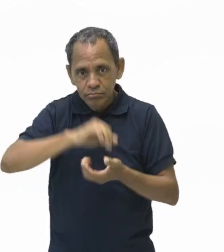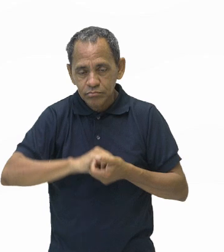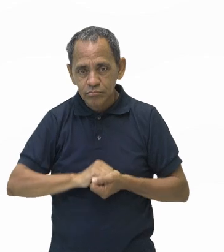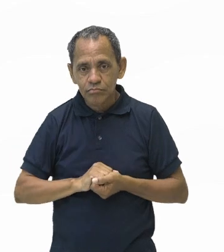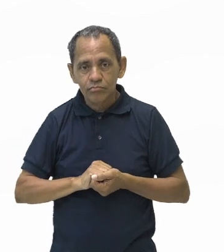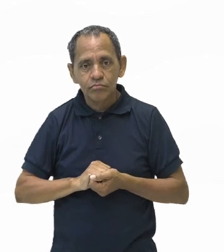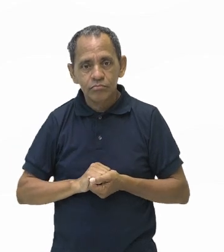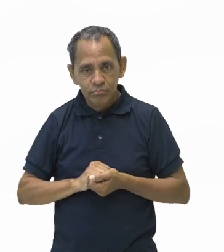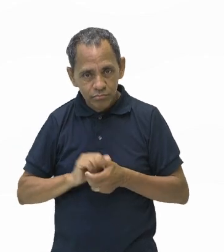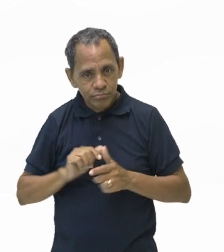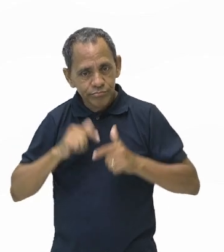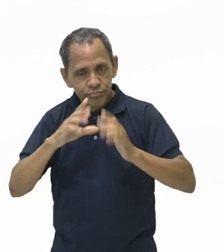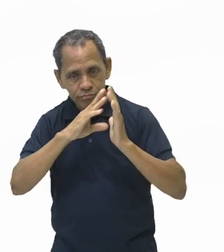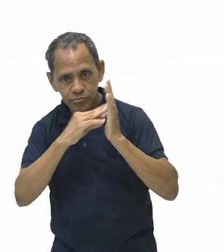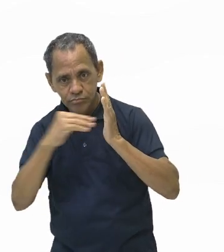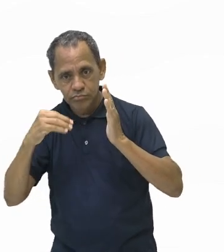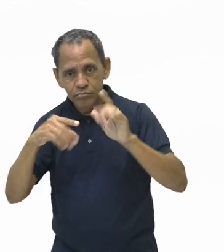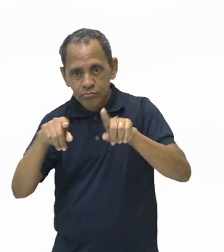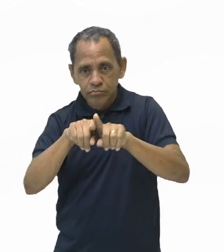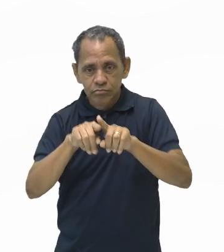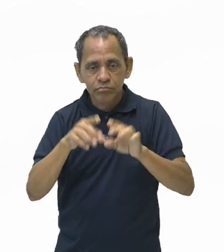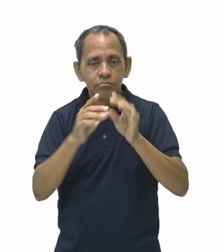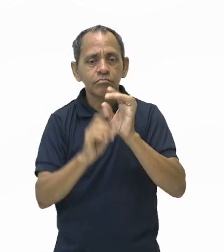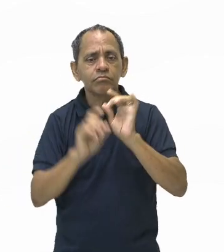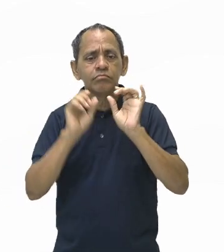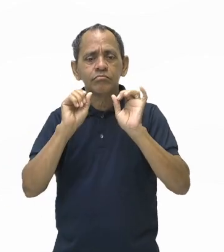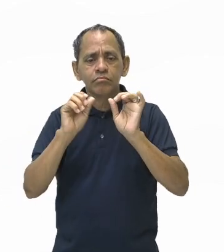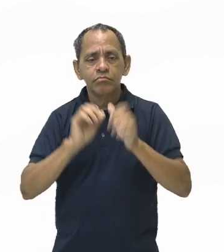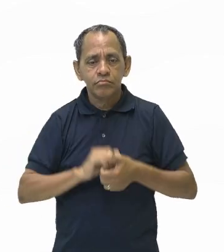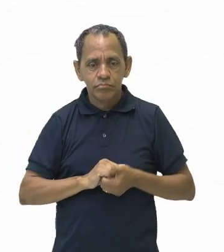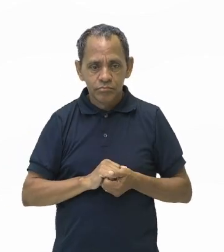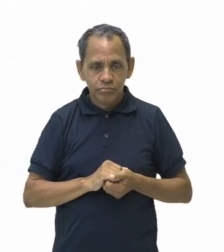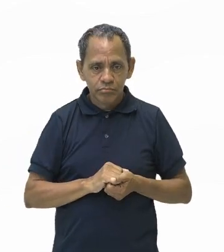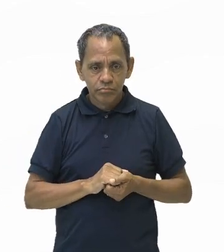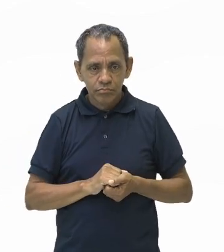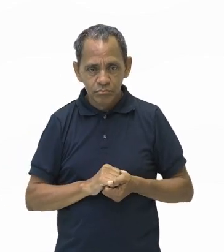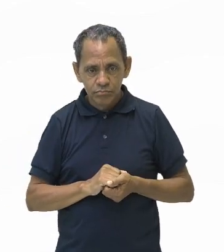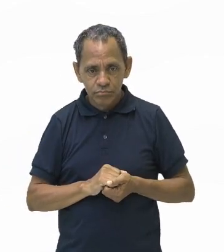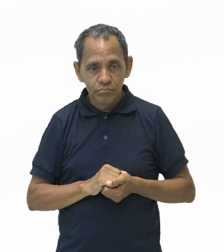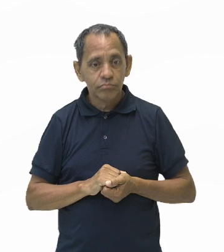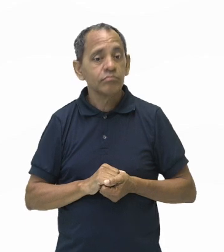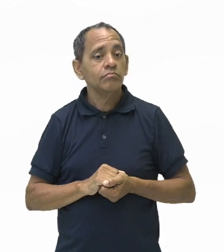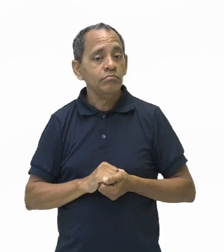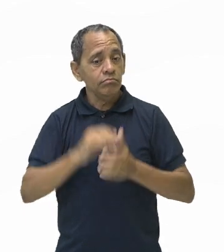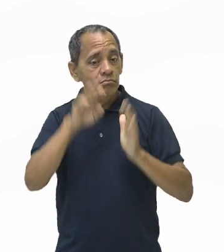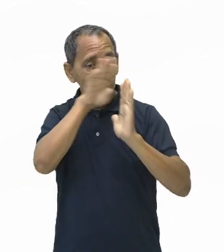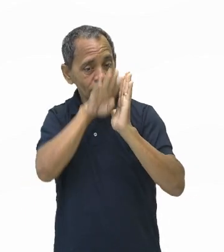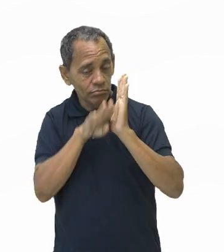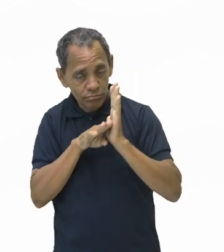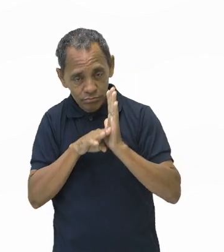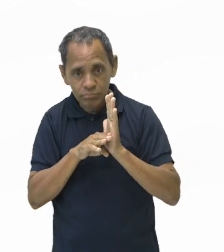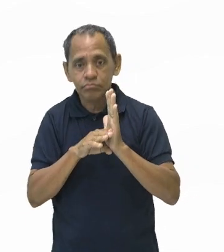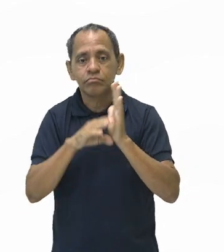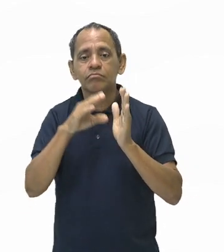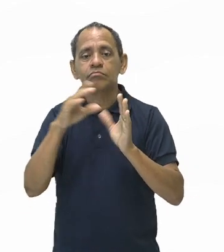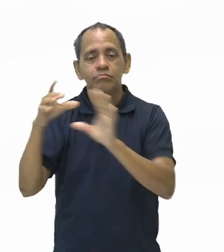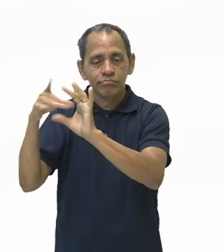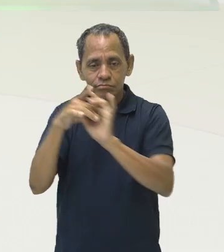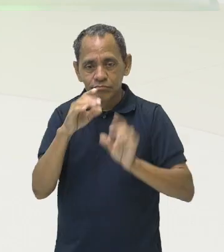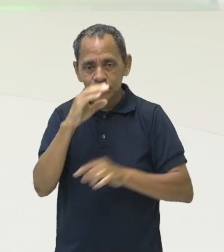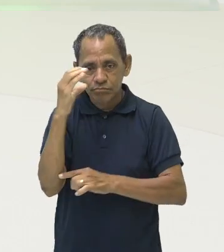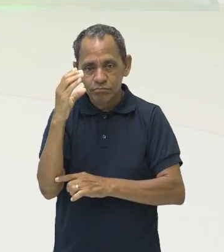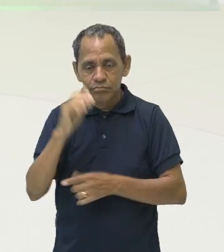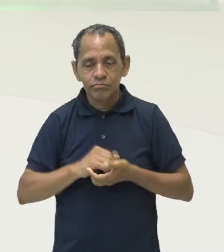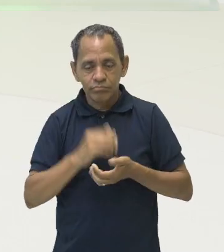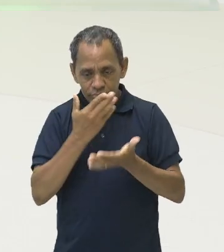agentes mutagênicos e o detalhamento é classificação das cadeias carbônicas.